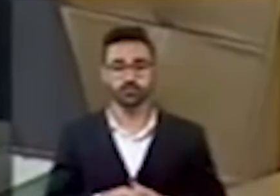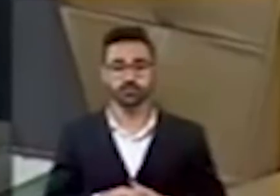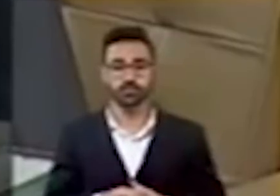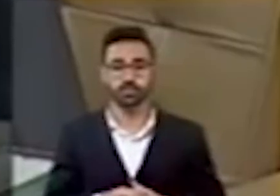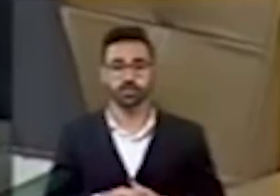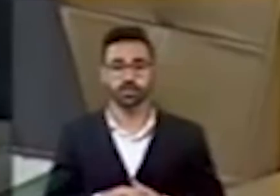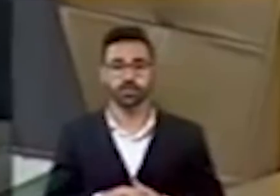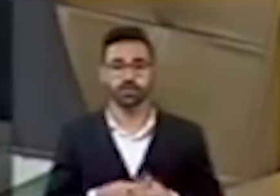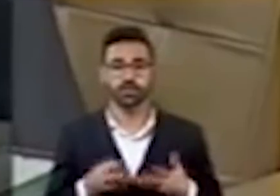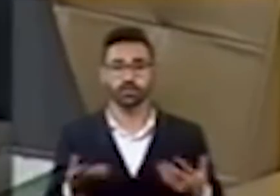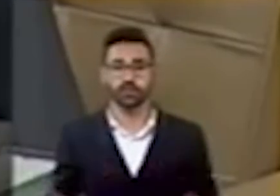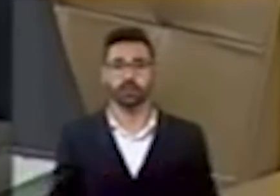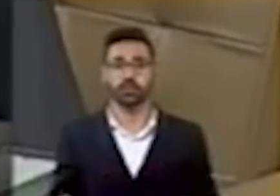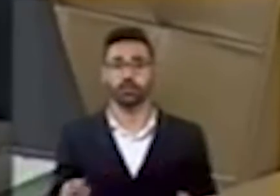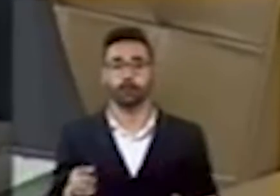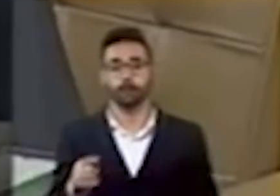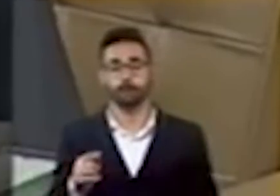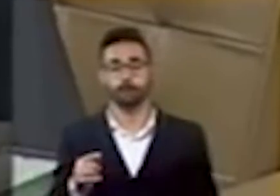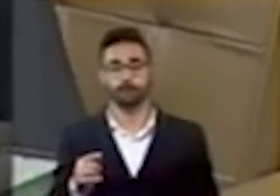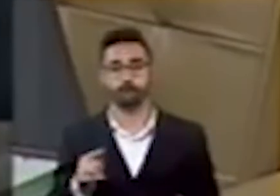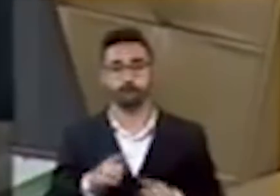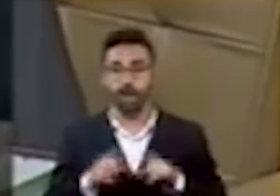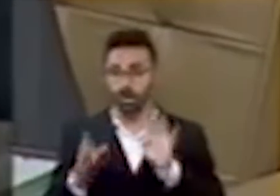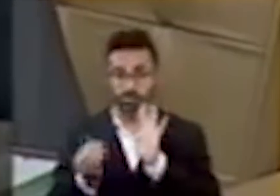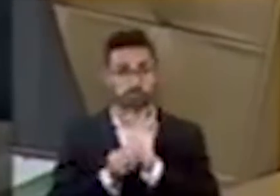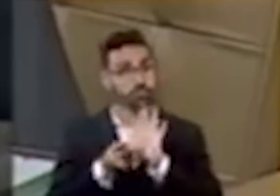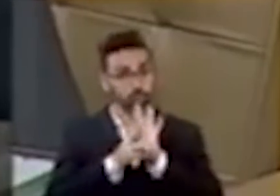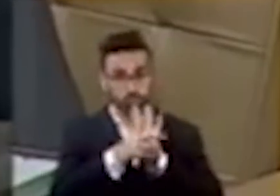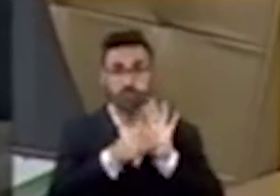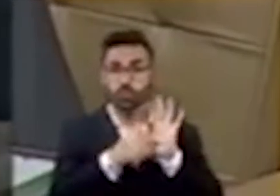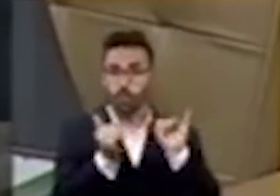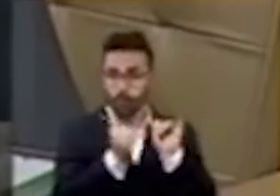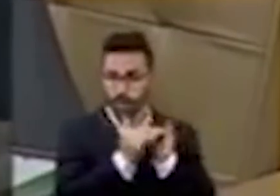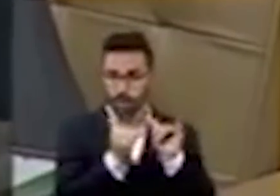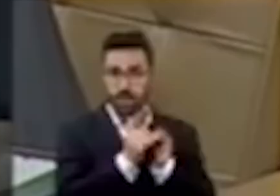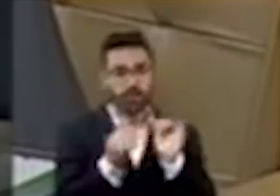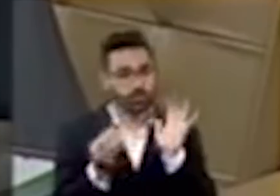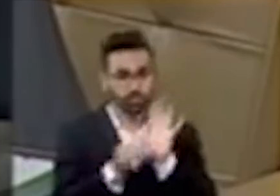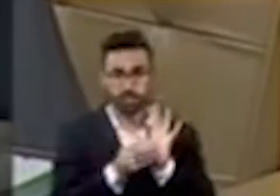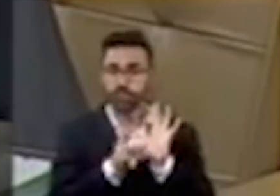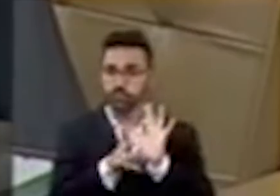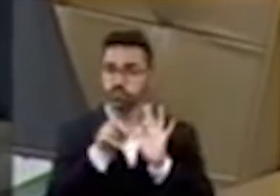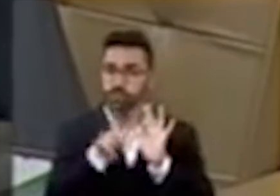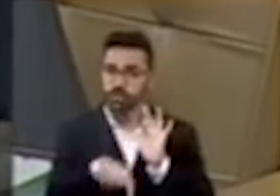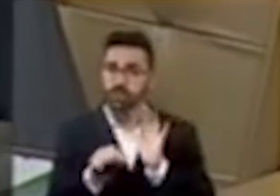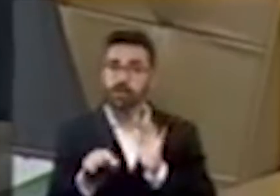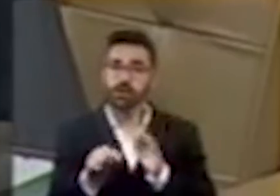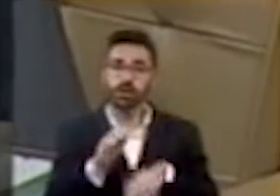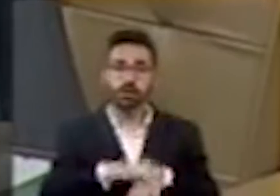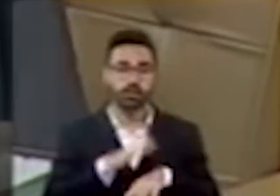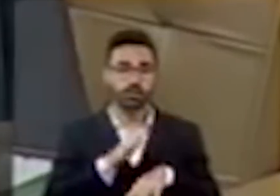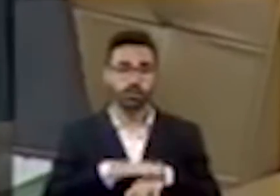vez repito, a figura permanece, o Instituto permanece como prerrogativa de